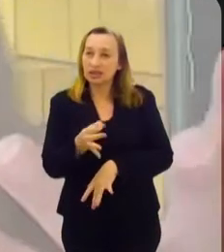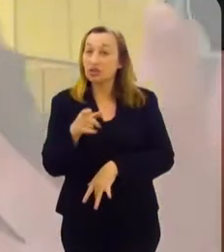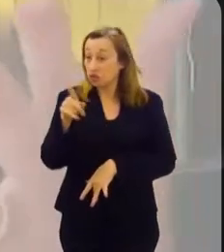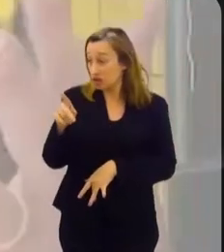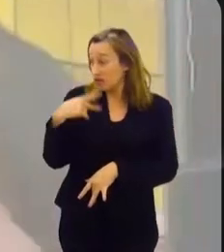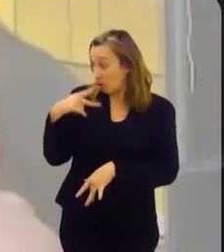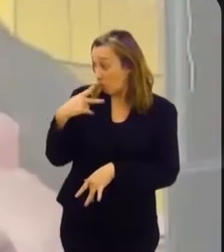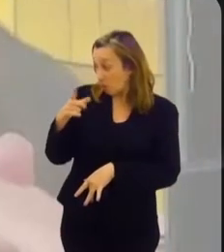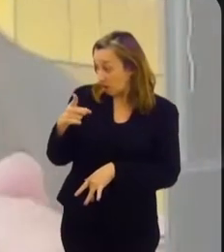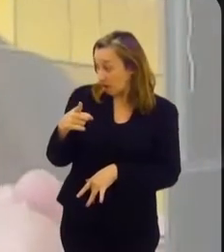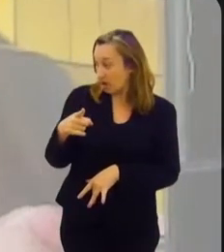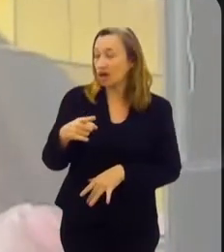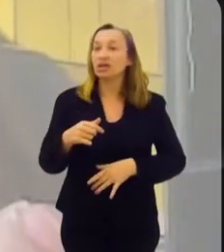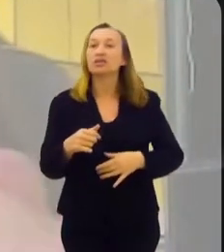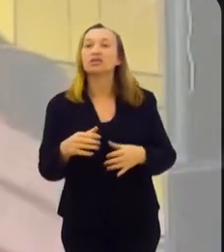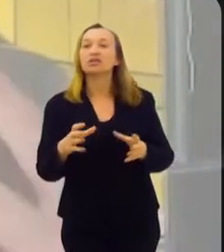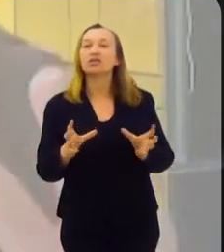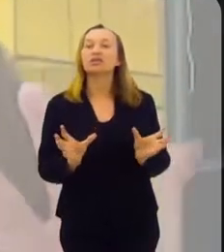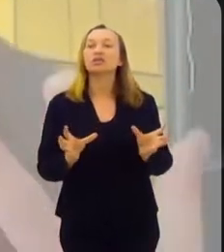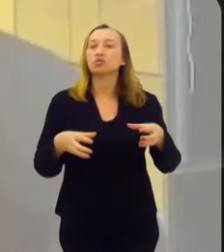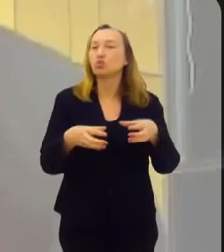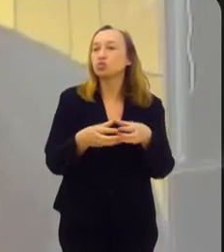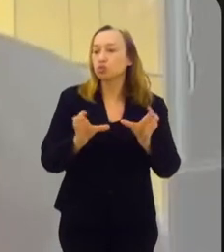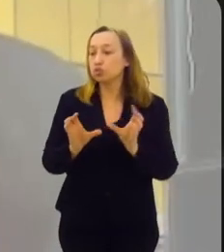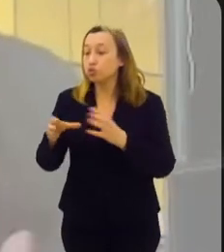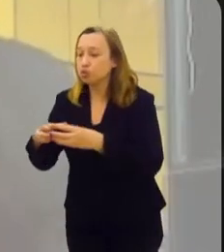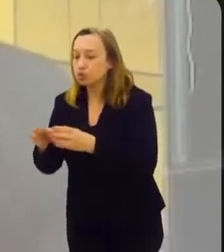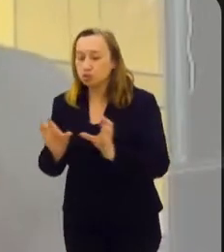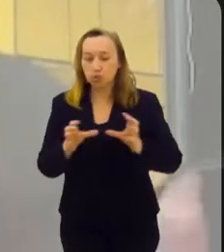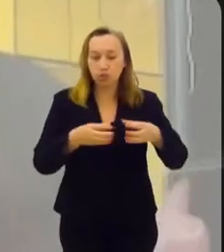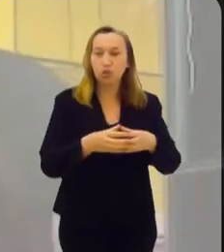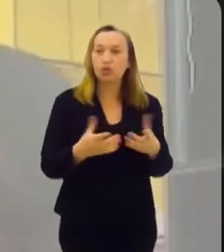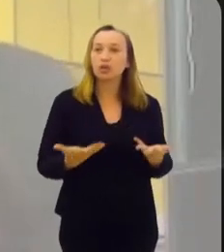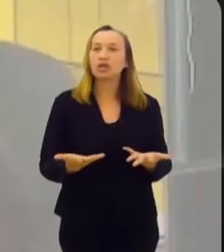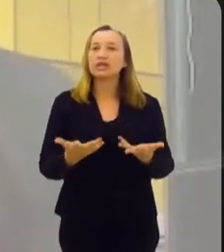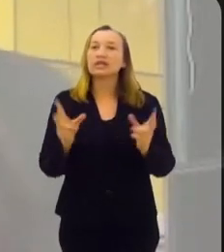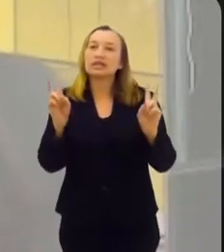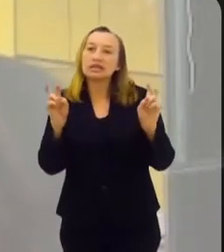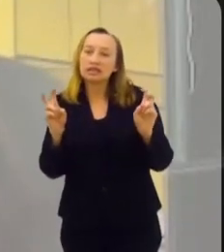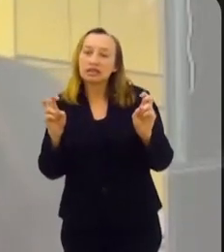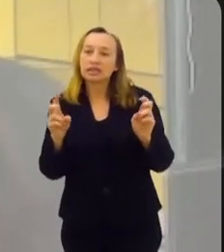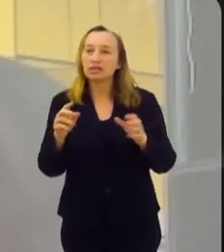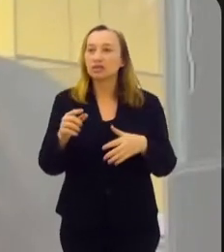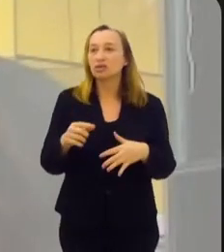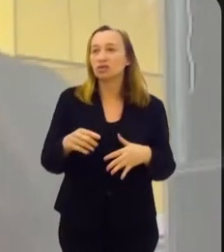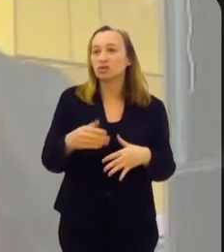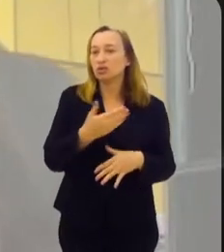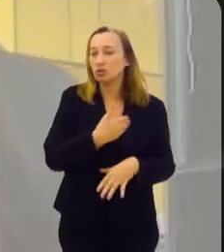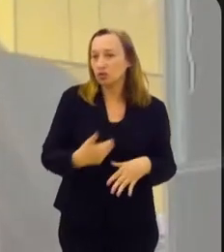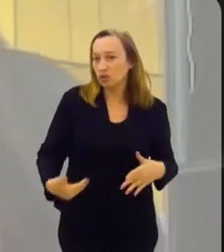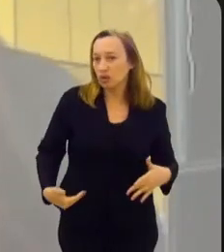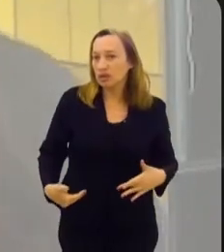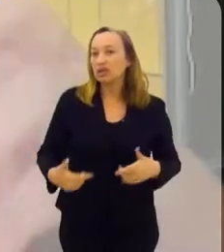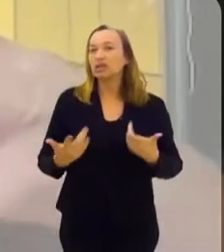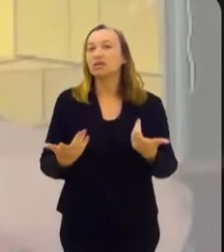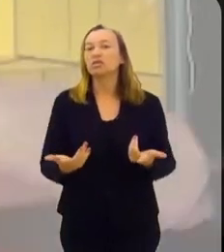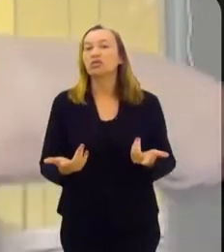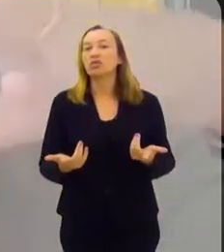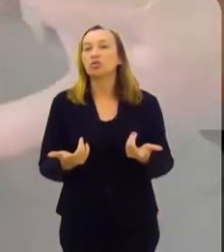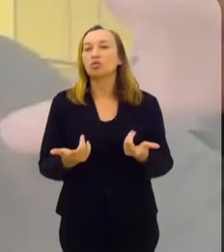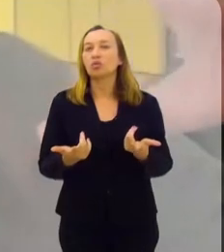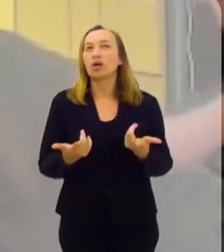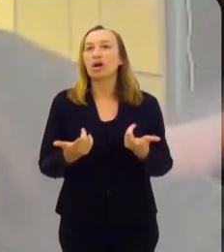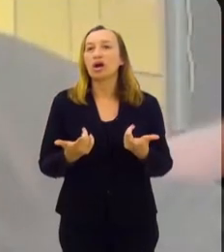ser, de fato, como você trouxe aí, colaborativas, né? A gente tem essa situação de uma governança